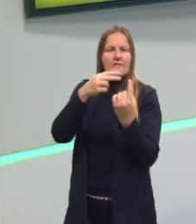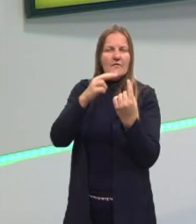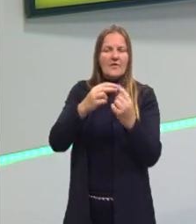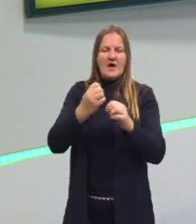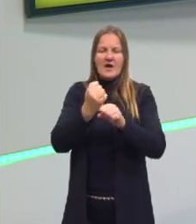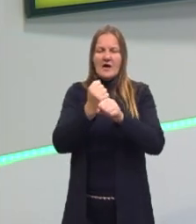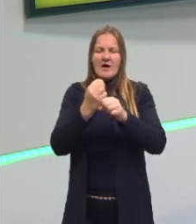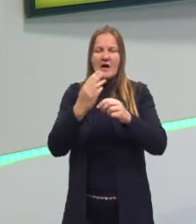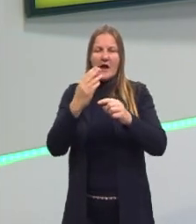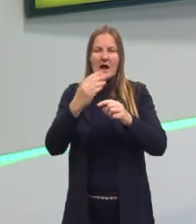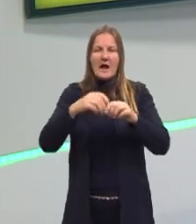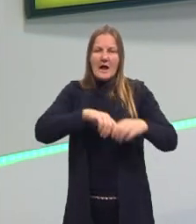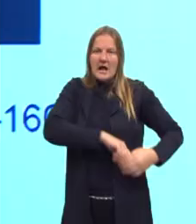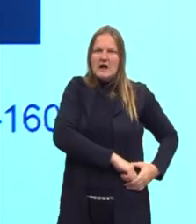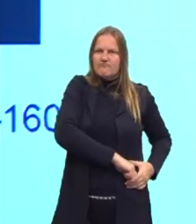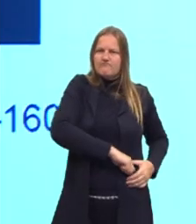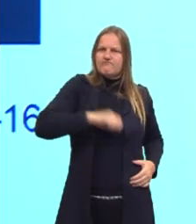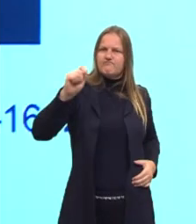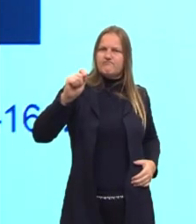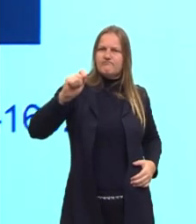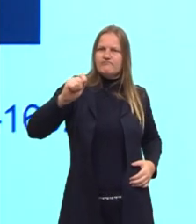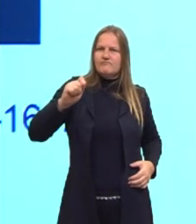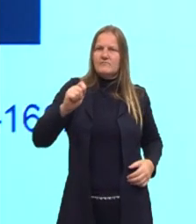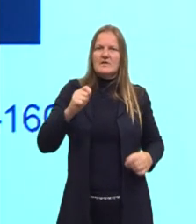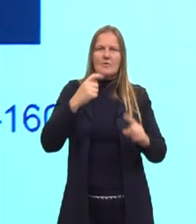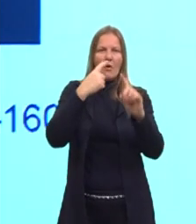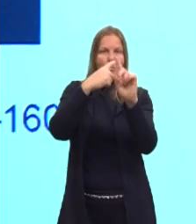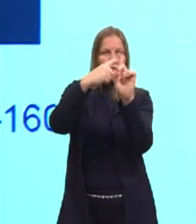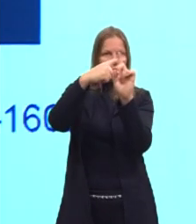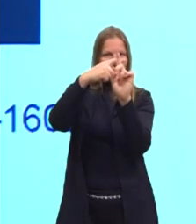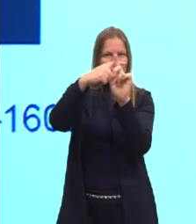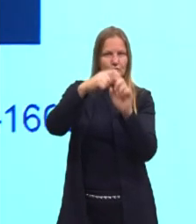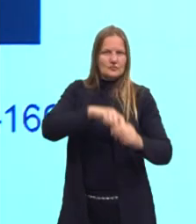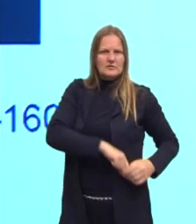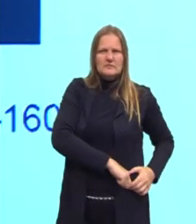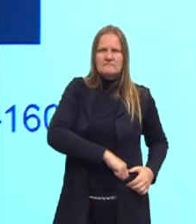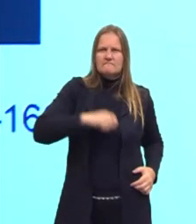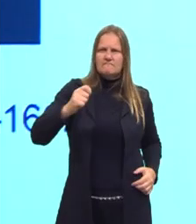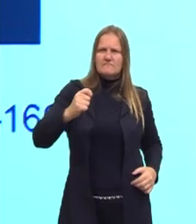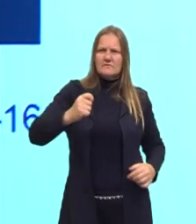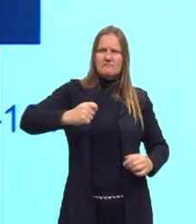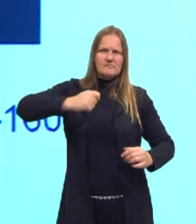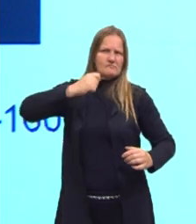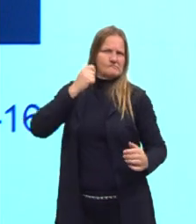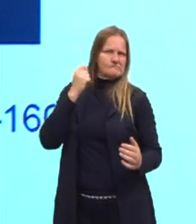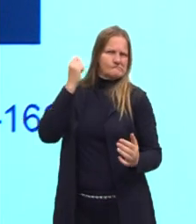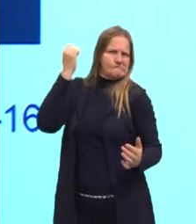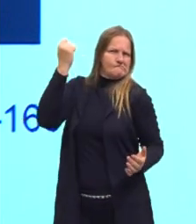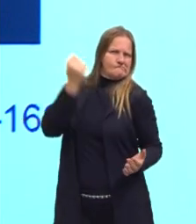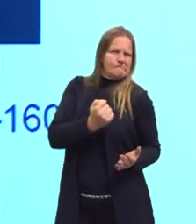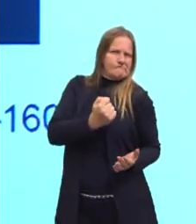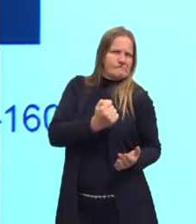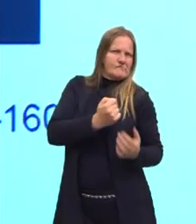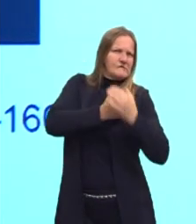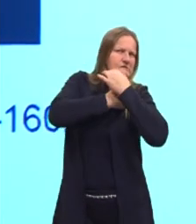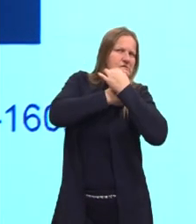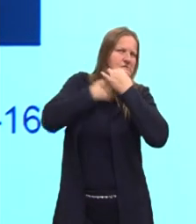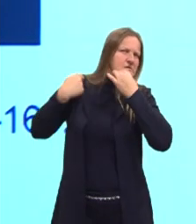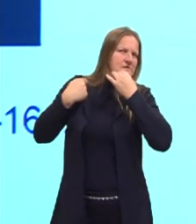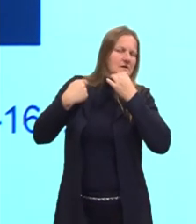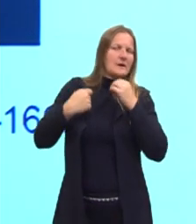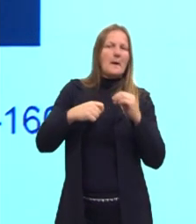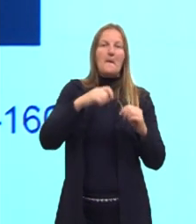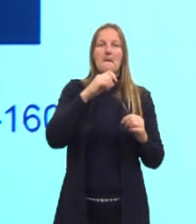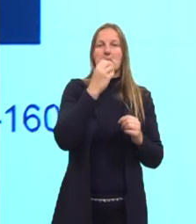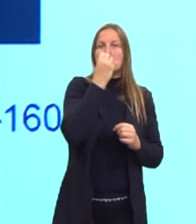espada a espada ela tem um formato de cruz na trazendo um simbolismo deste do bem